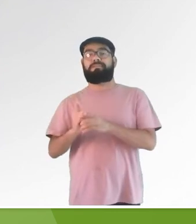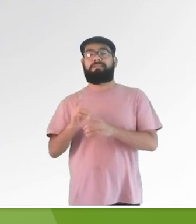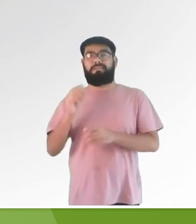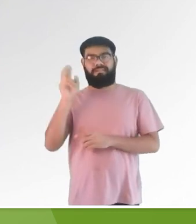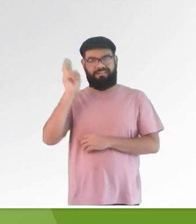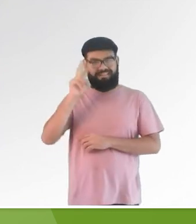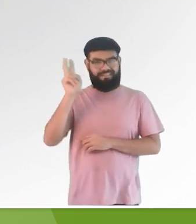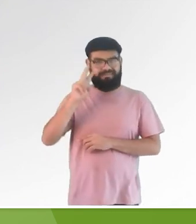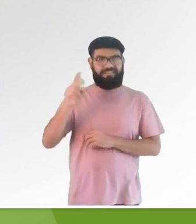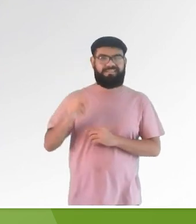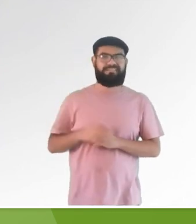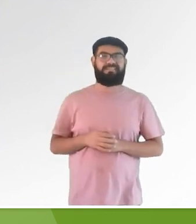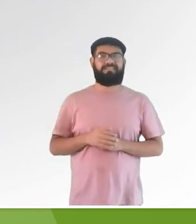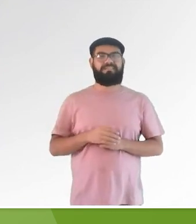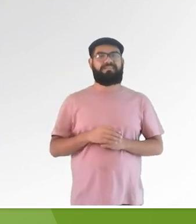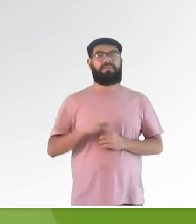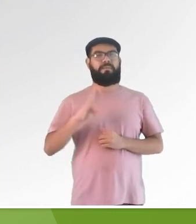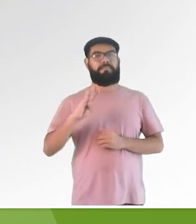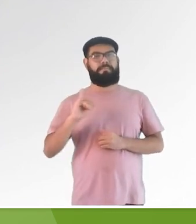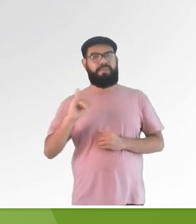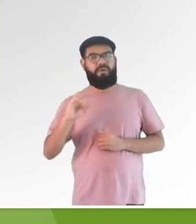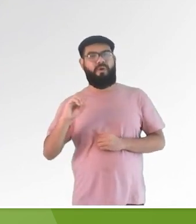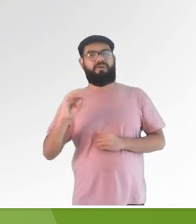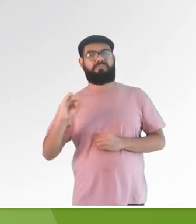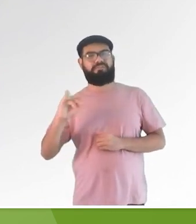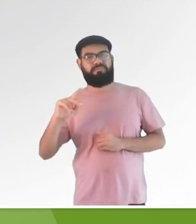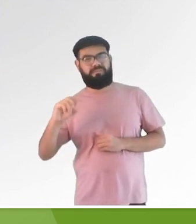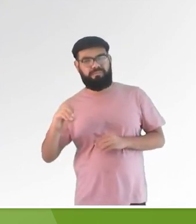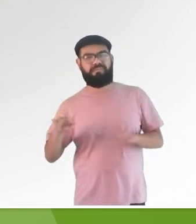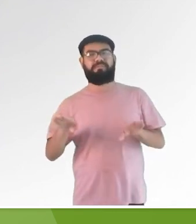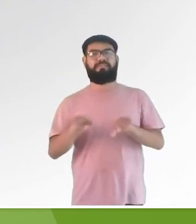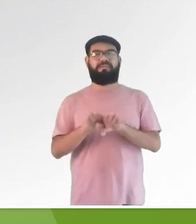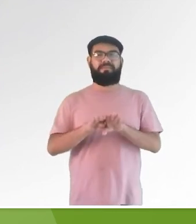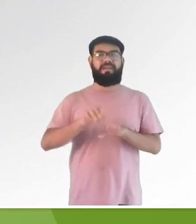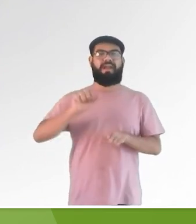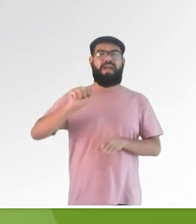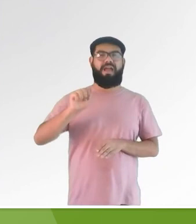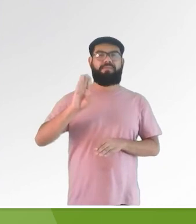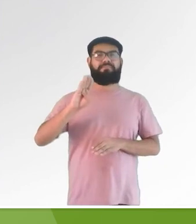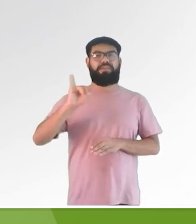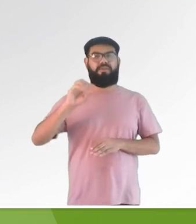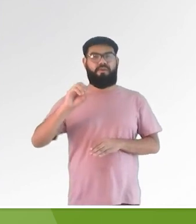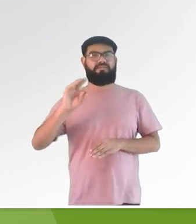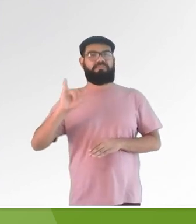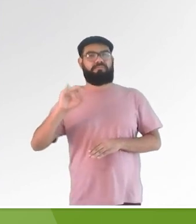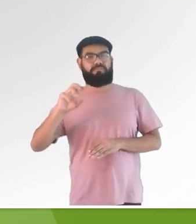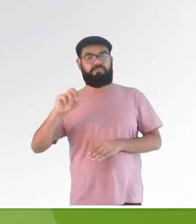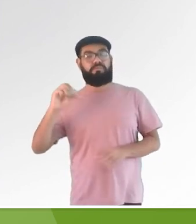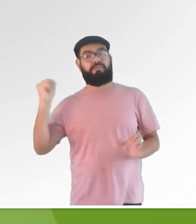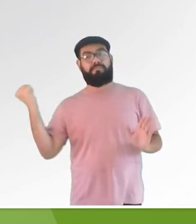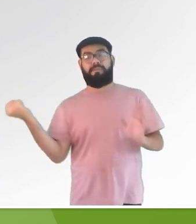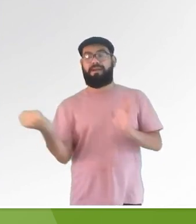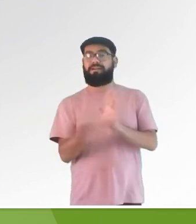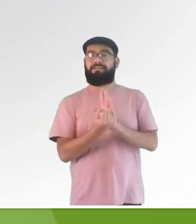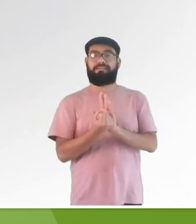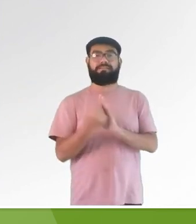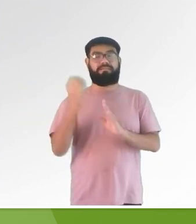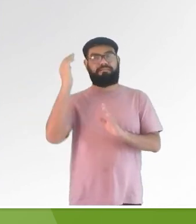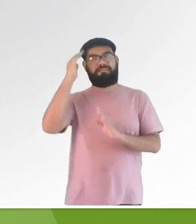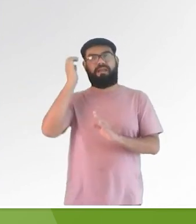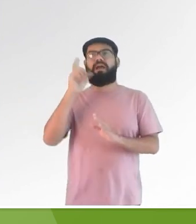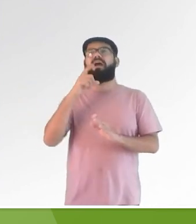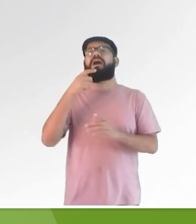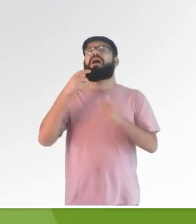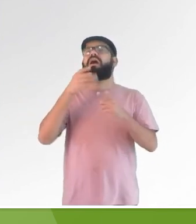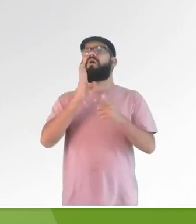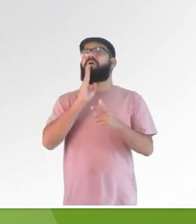bióticos, abióticos, um pouco mais marcantes, né, que é o que ajuda a gente a delimitar uma determinada área para poder